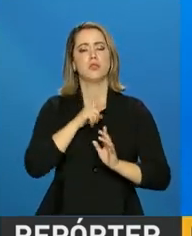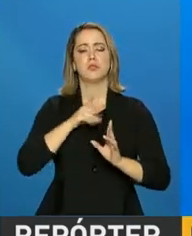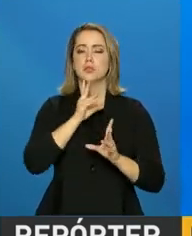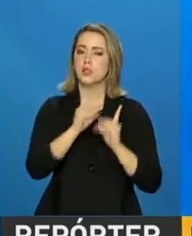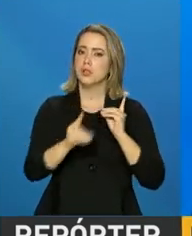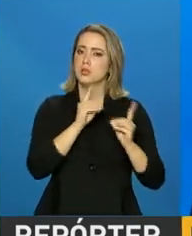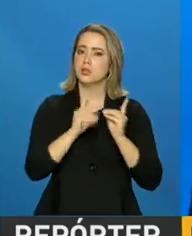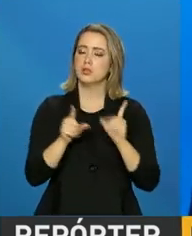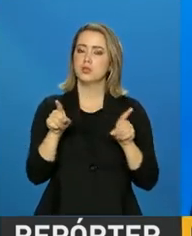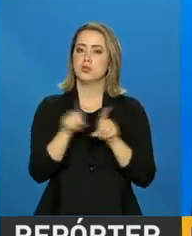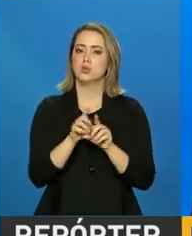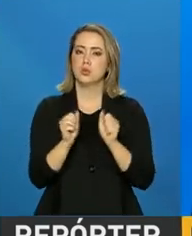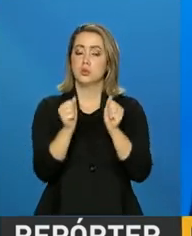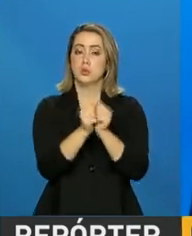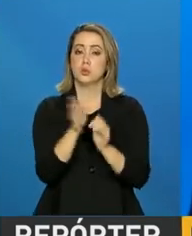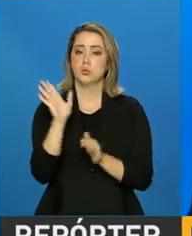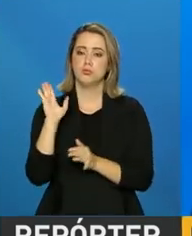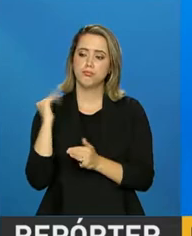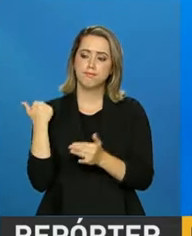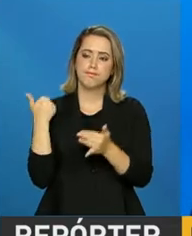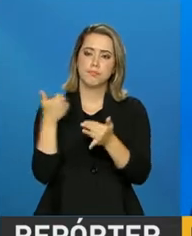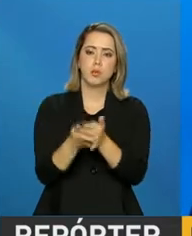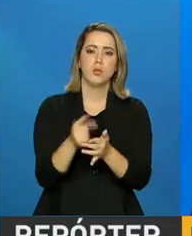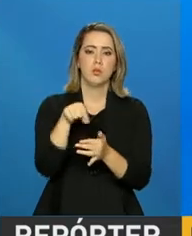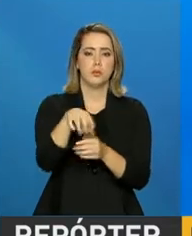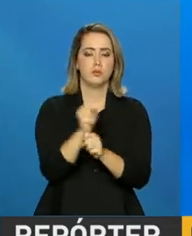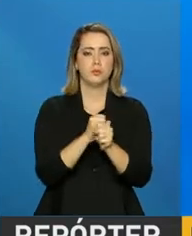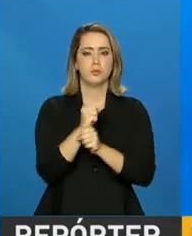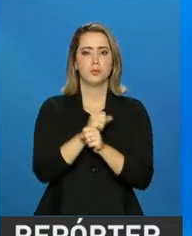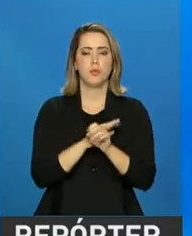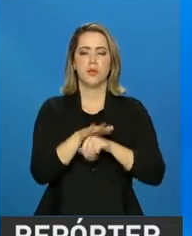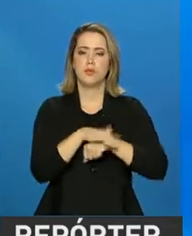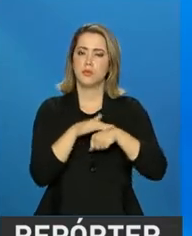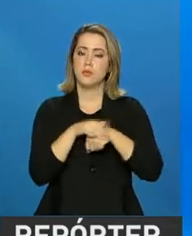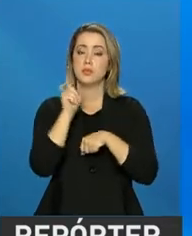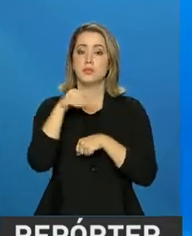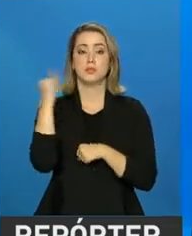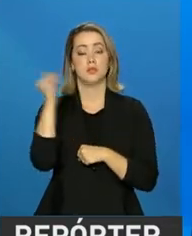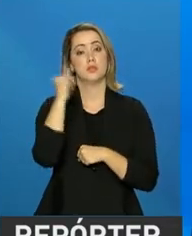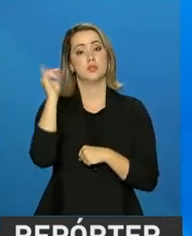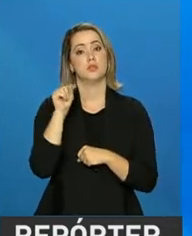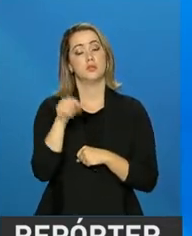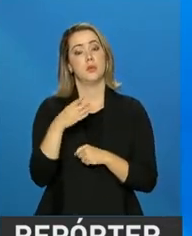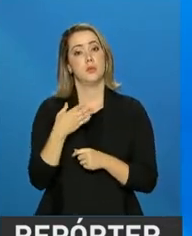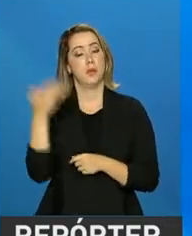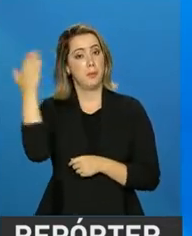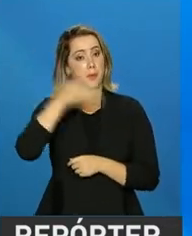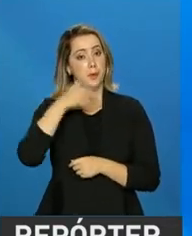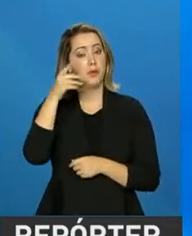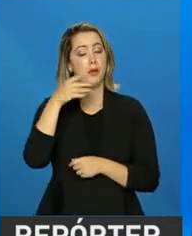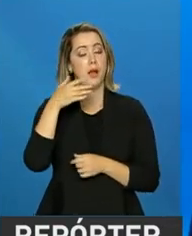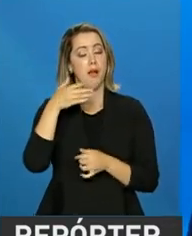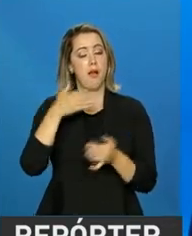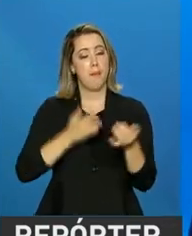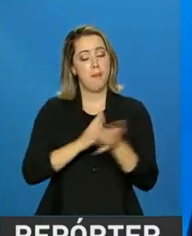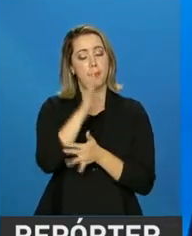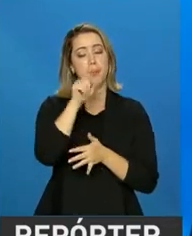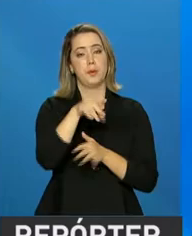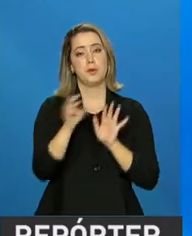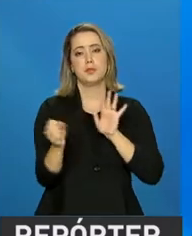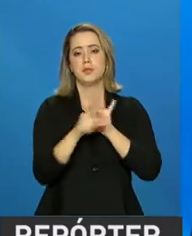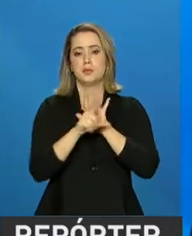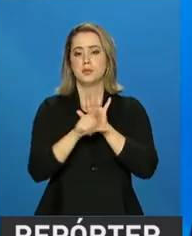governo ou no último ano segundo ele essas conversas são importantes para aprovar as reformas e assim